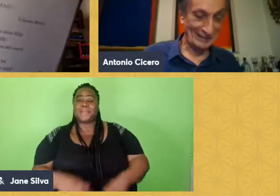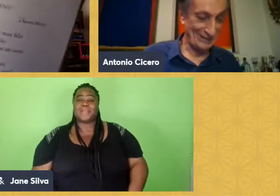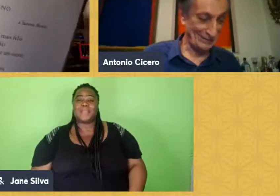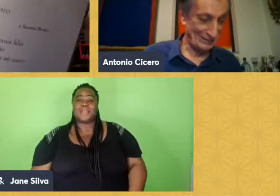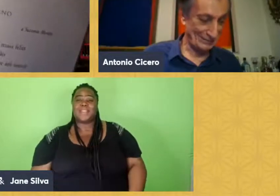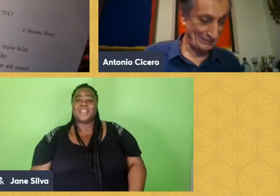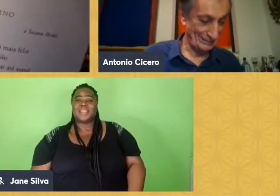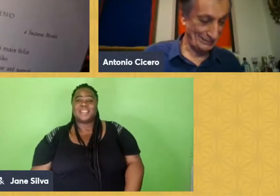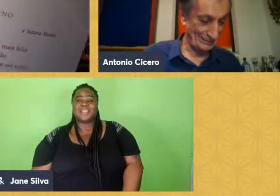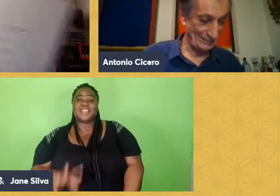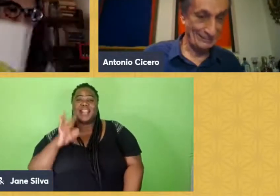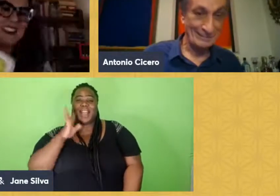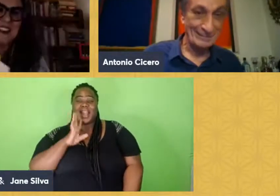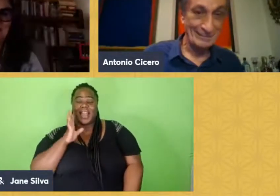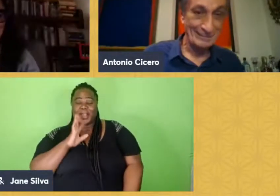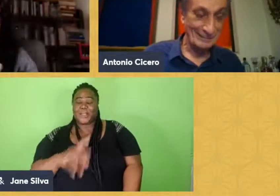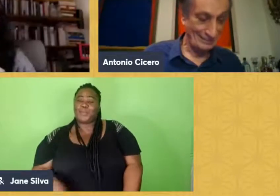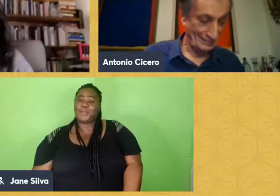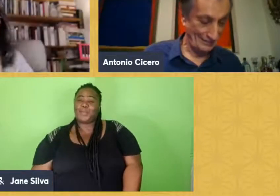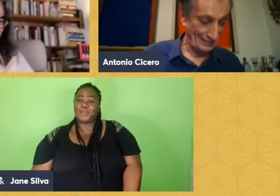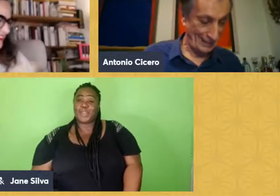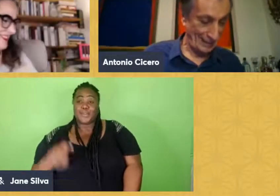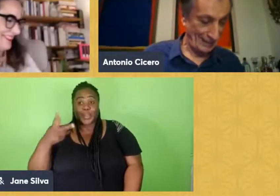Olha só.